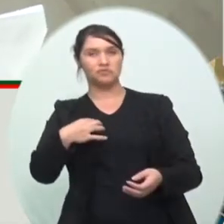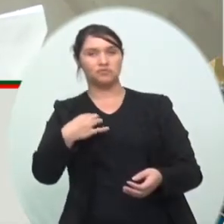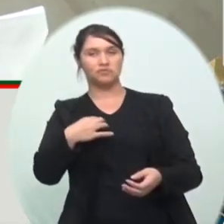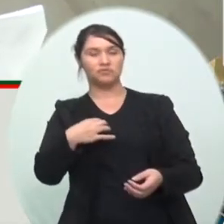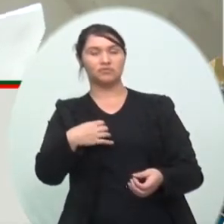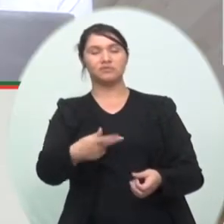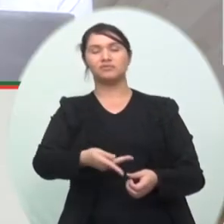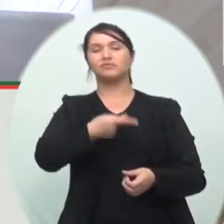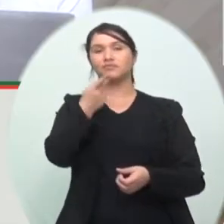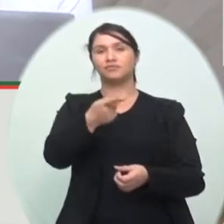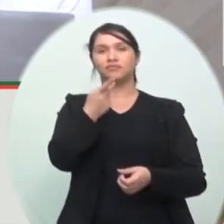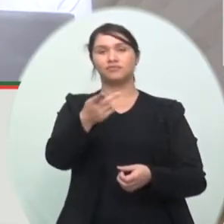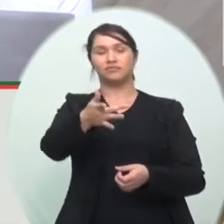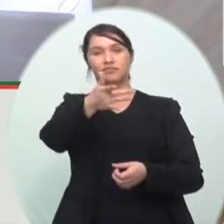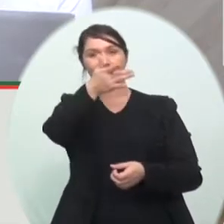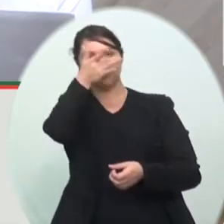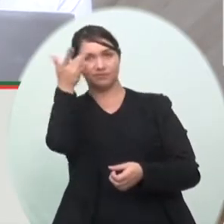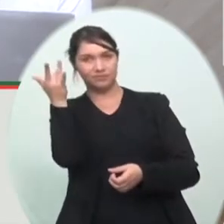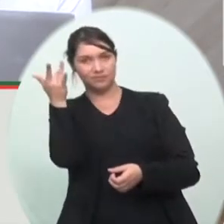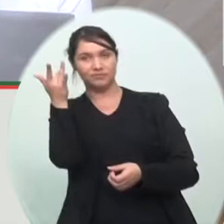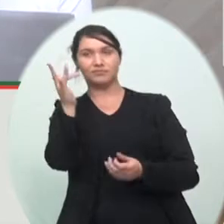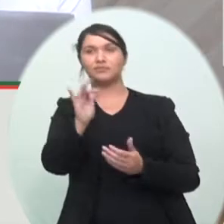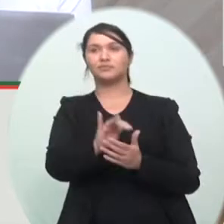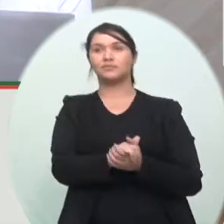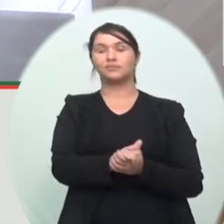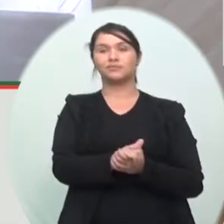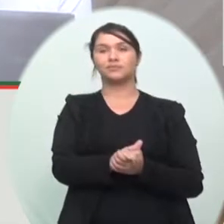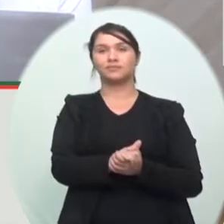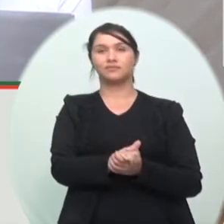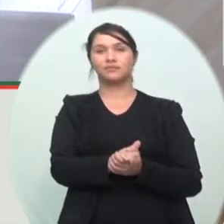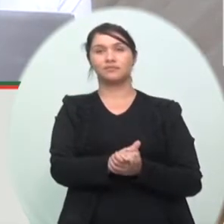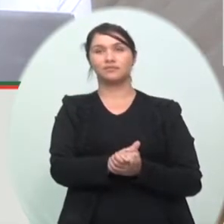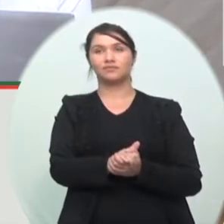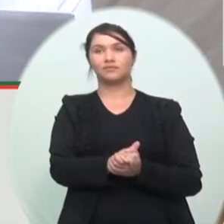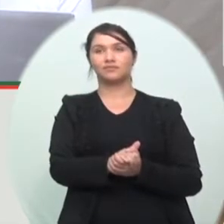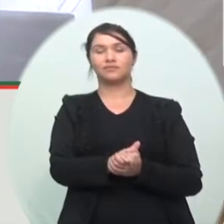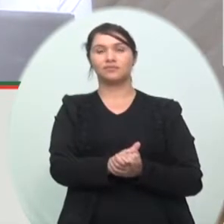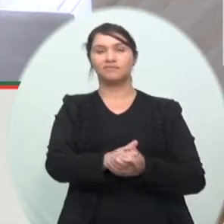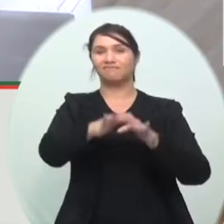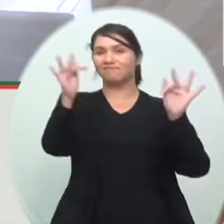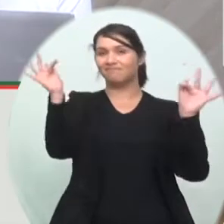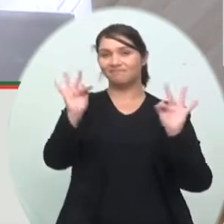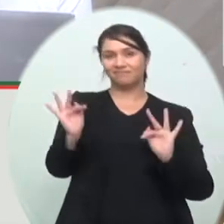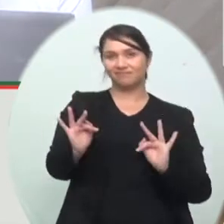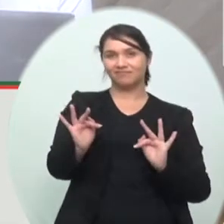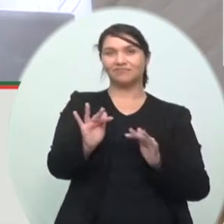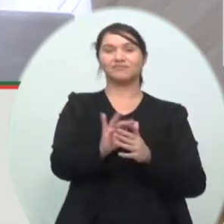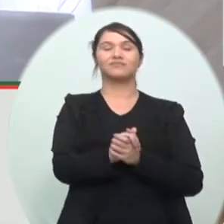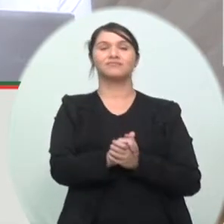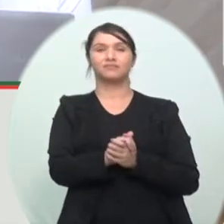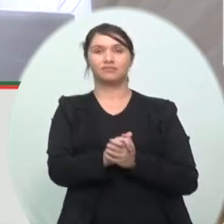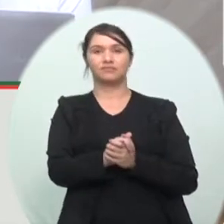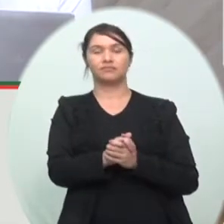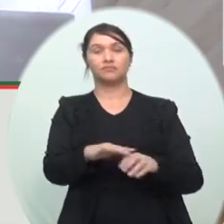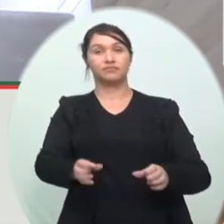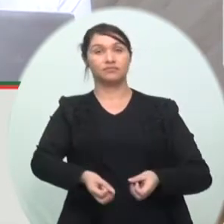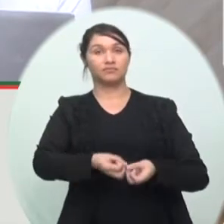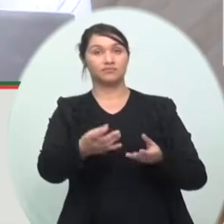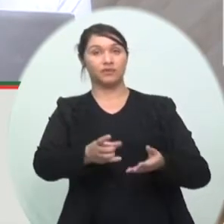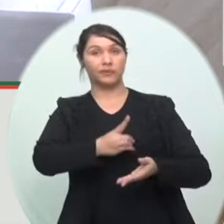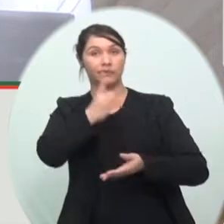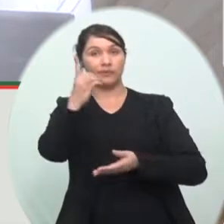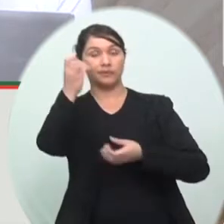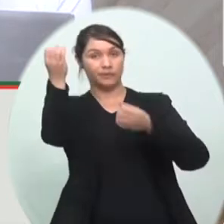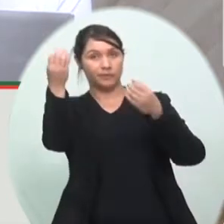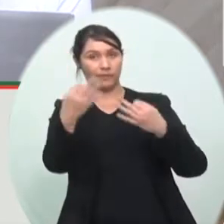mais recebem e que mais se alegram com o trabalho feito são eles. Pois Deus diz que